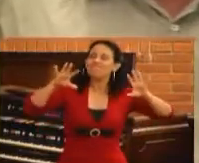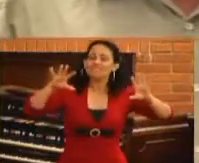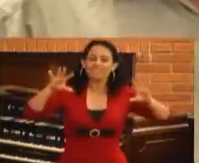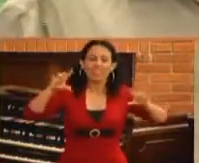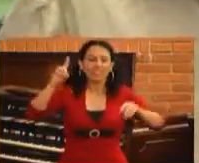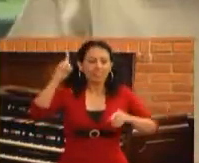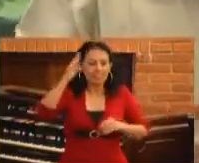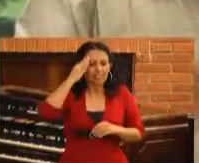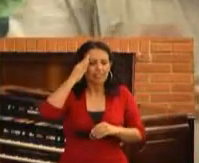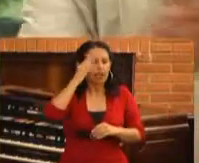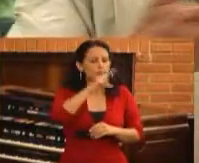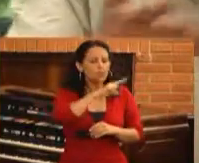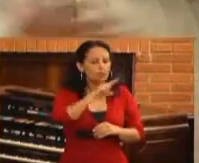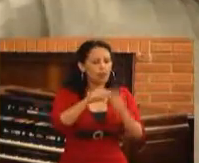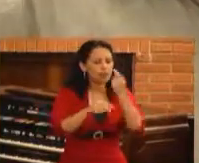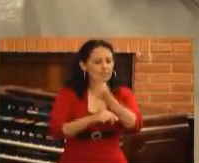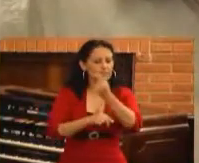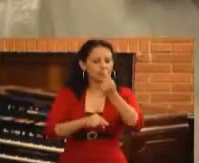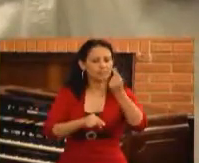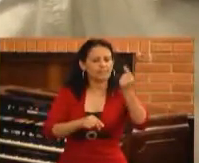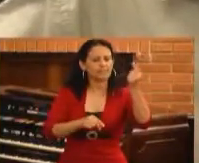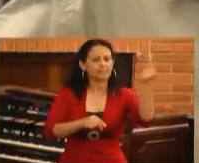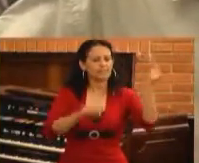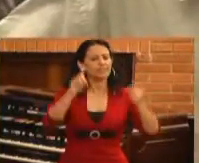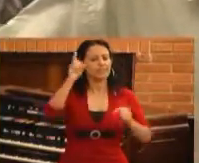embasbacado, com um probleminha